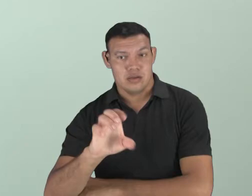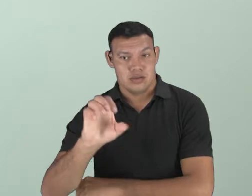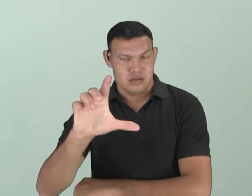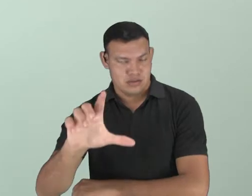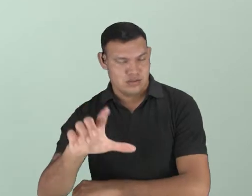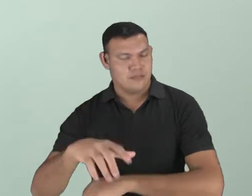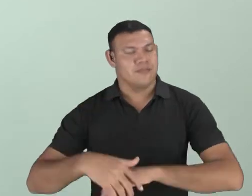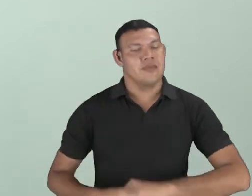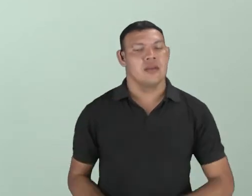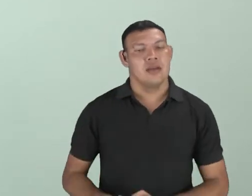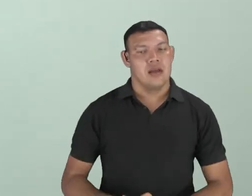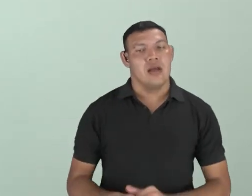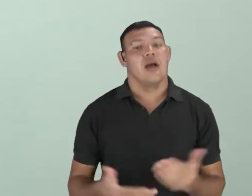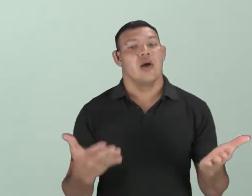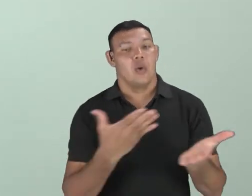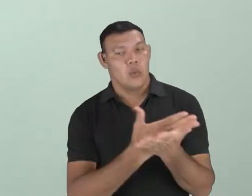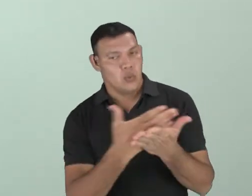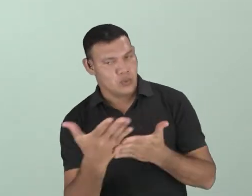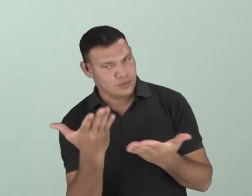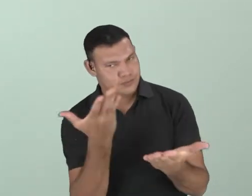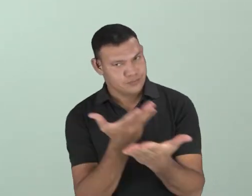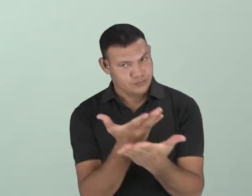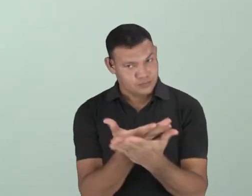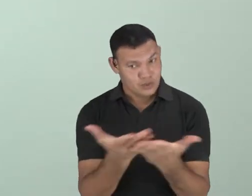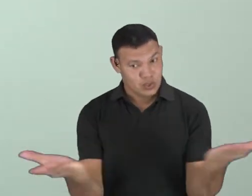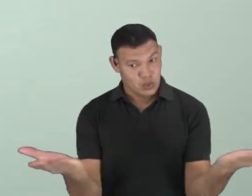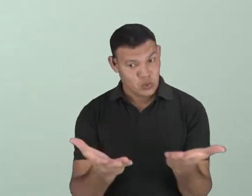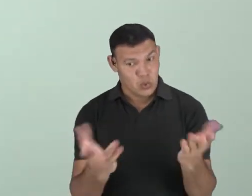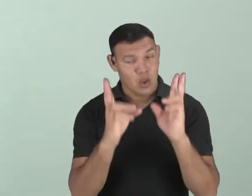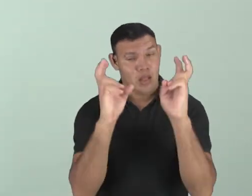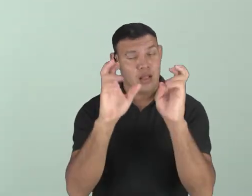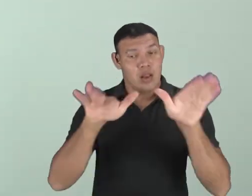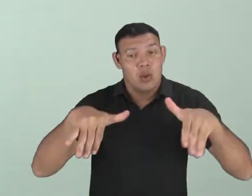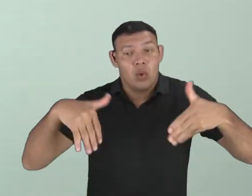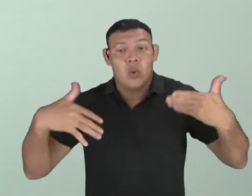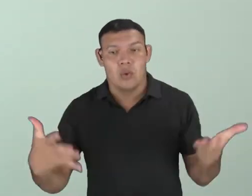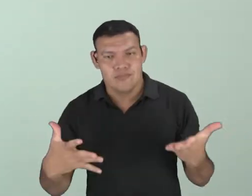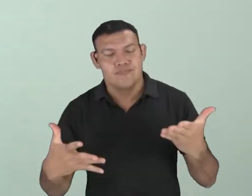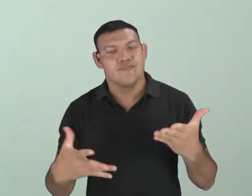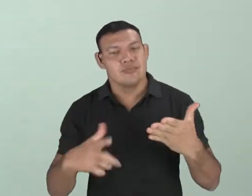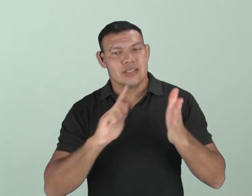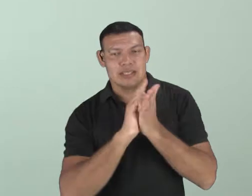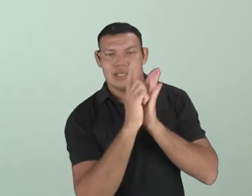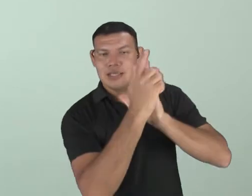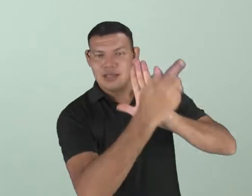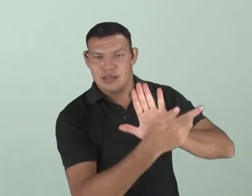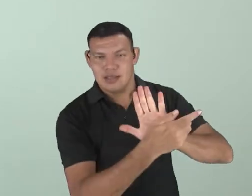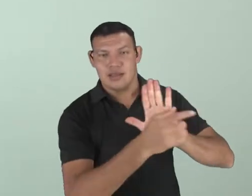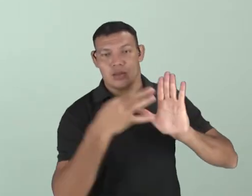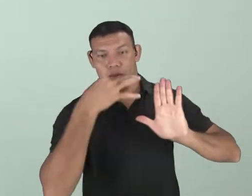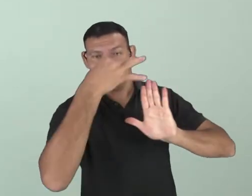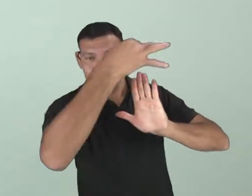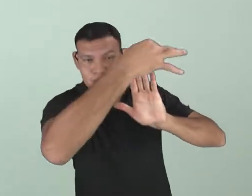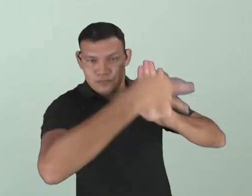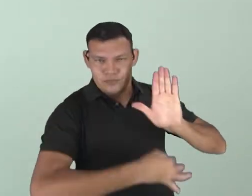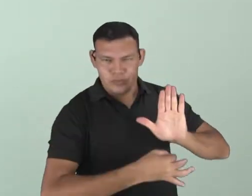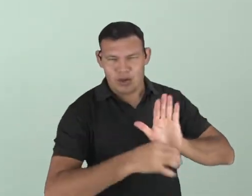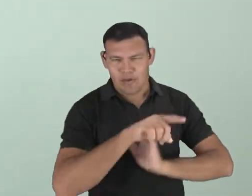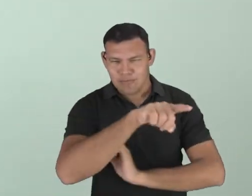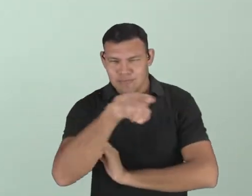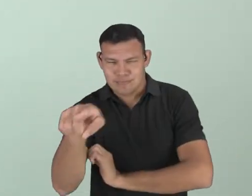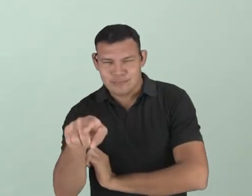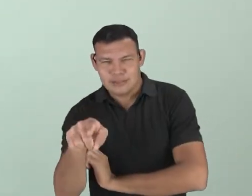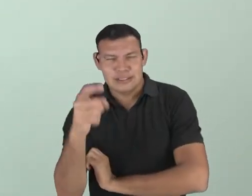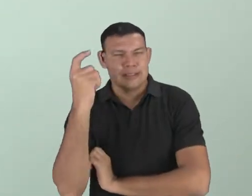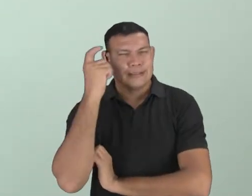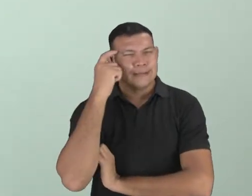ok? Vamos dar início à nossa aula, hoje falando sobre gêneros argumentativos. Você que está aí já